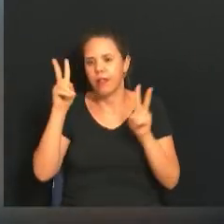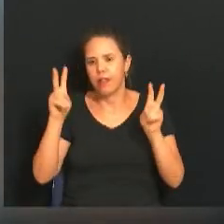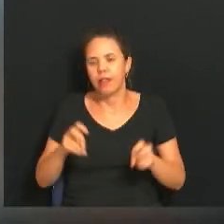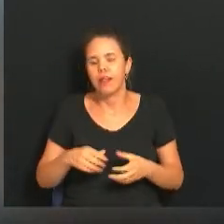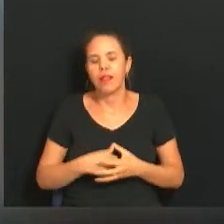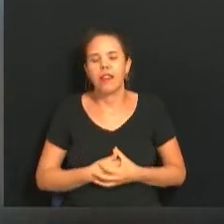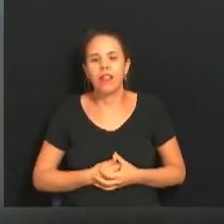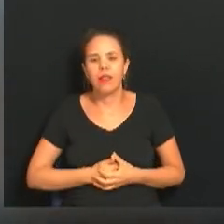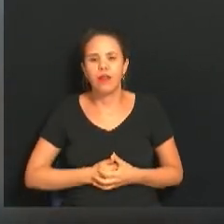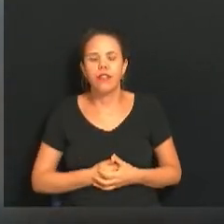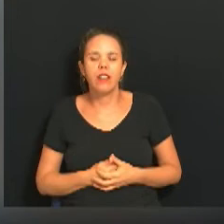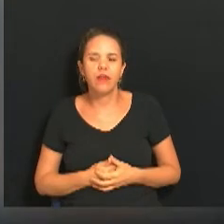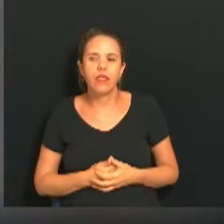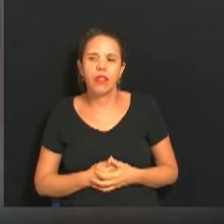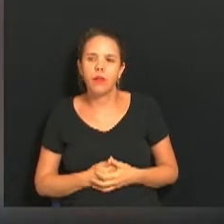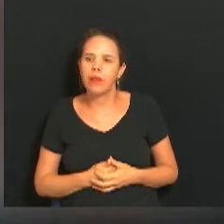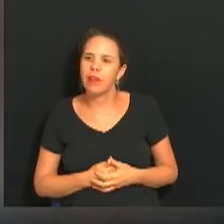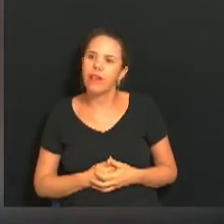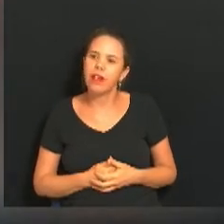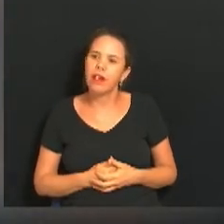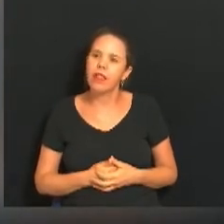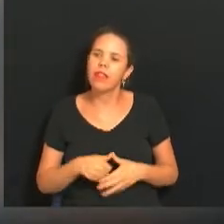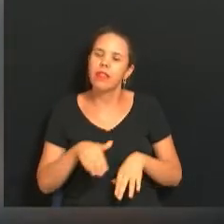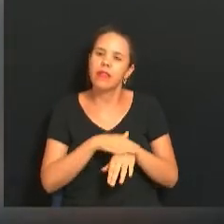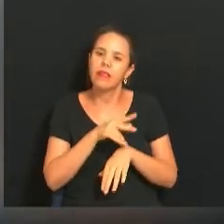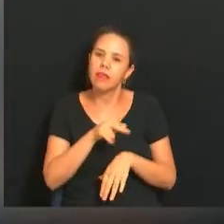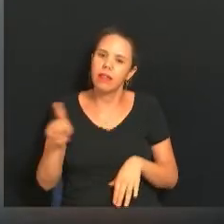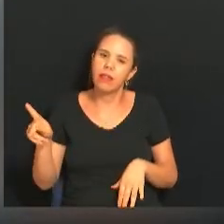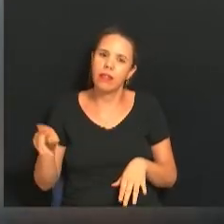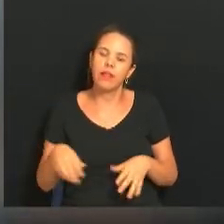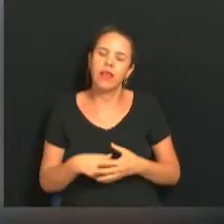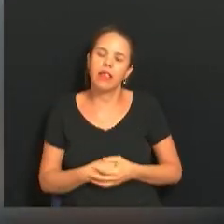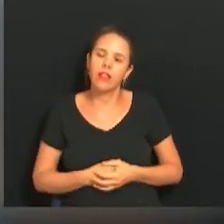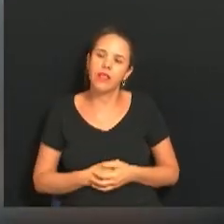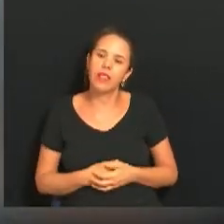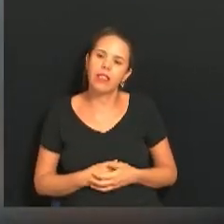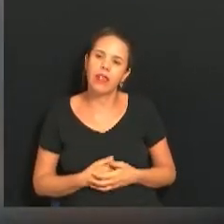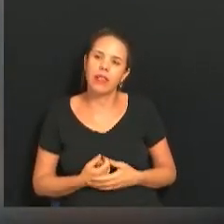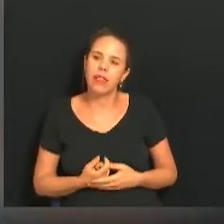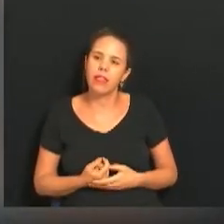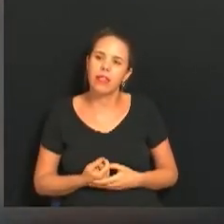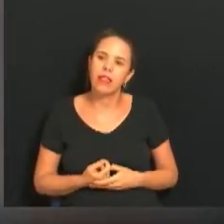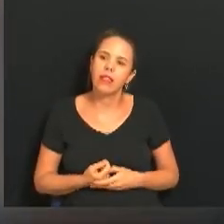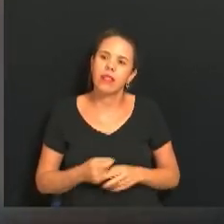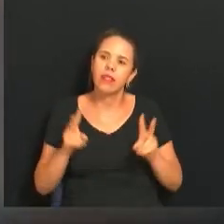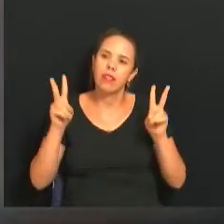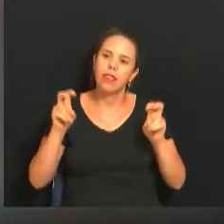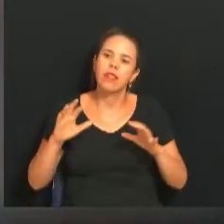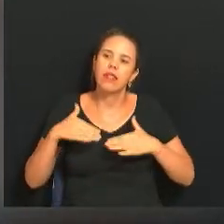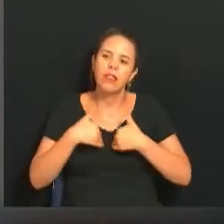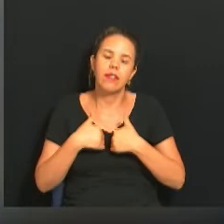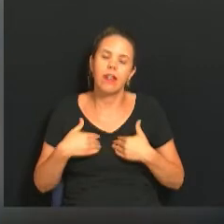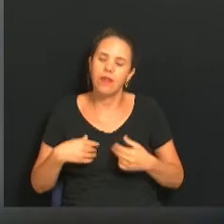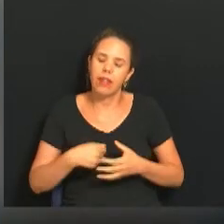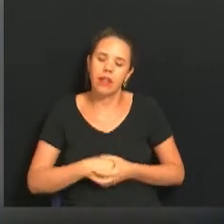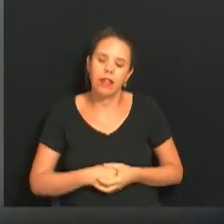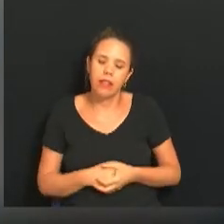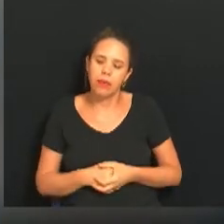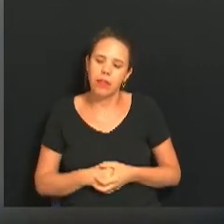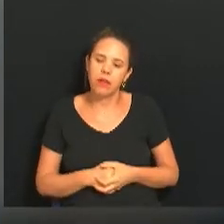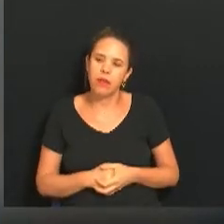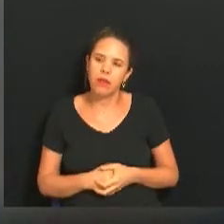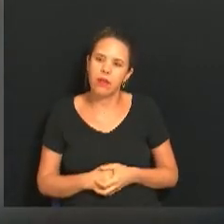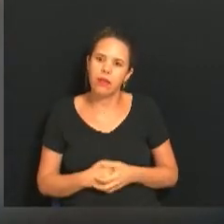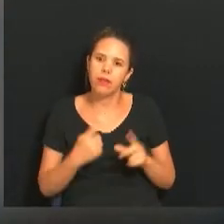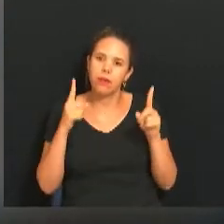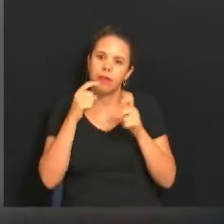nosso projeto e a conversa com o presidente. Pedimos também, inclusive, referente aos autistas. Às vezes é difícil